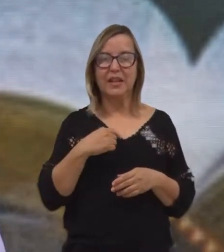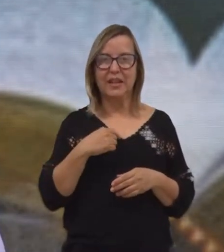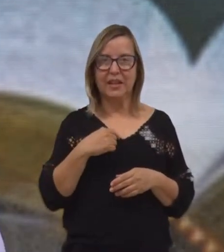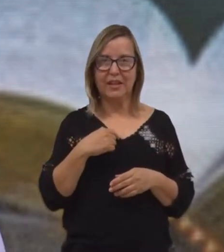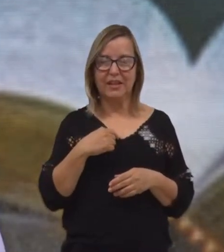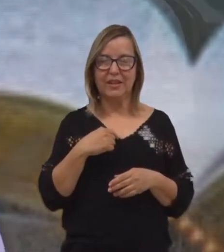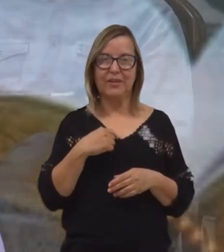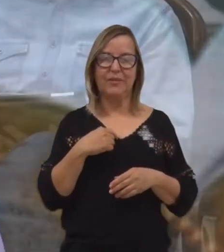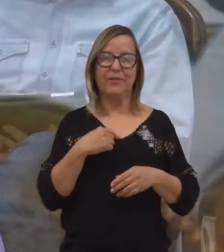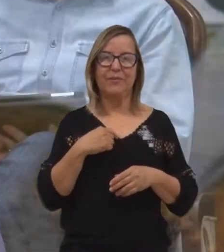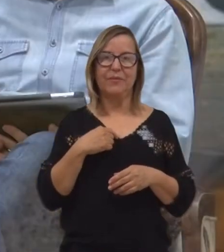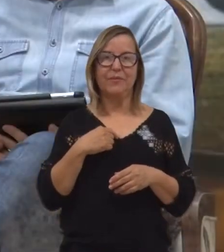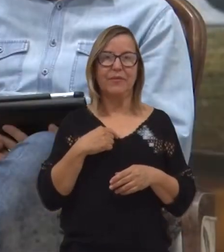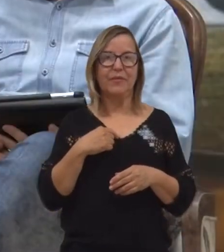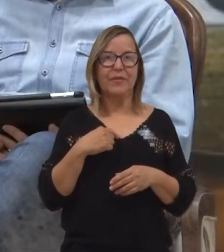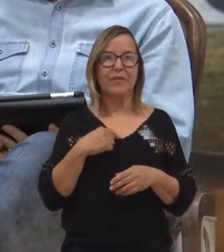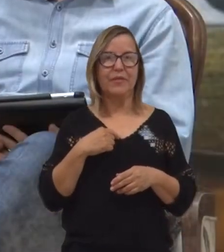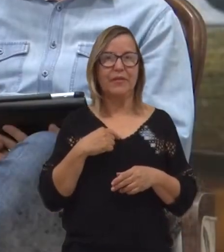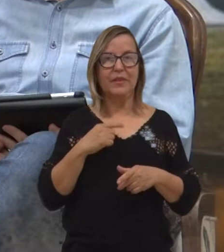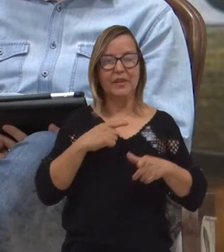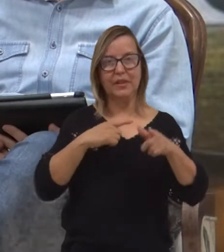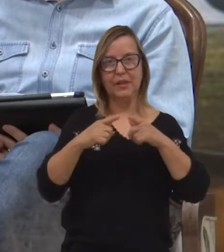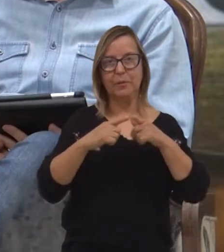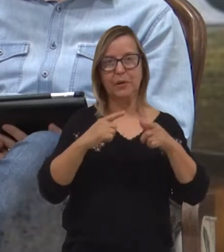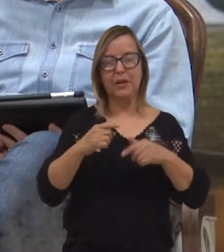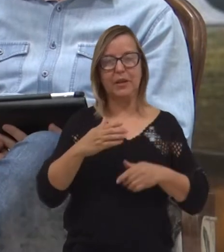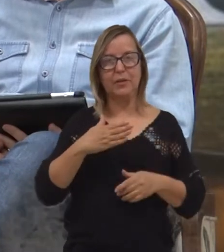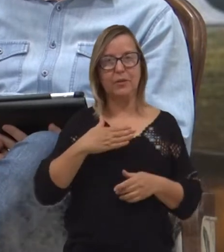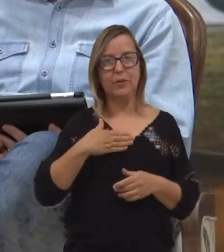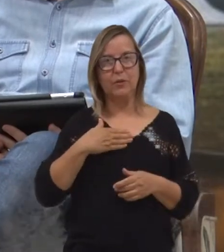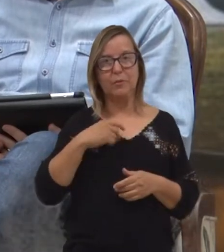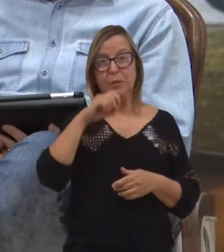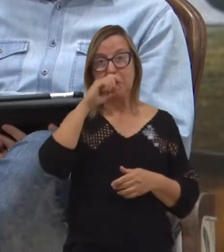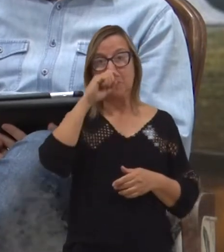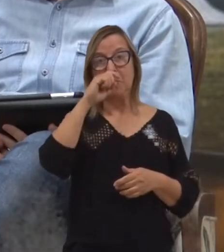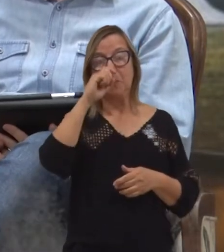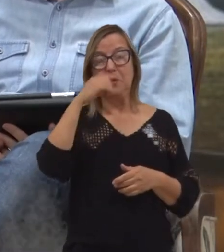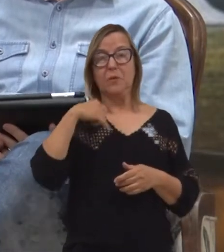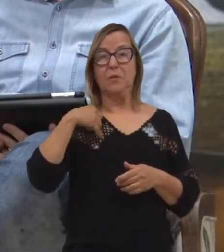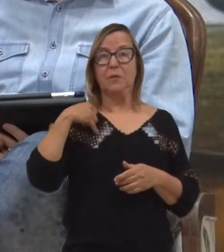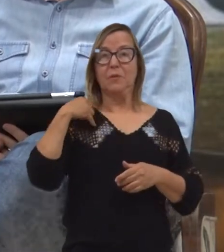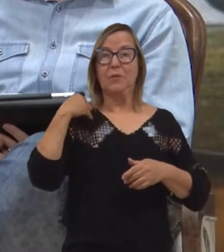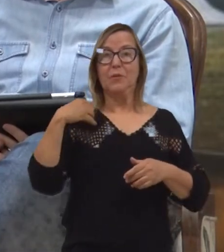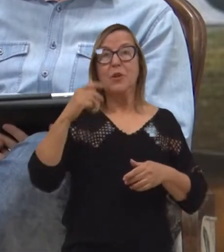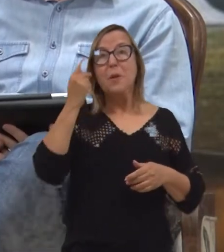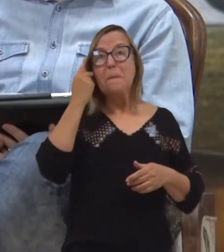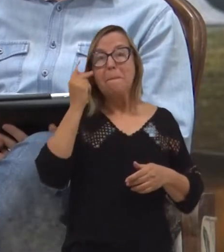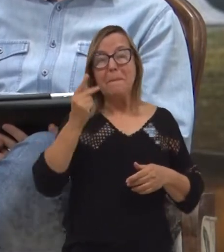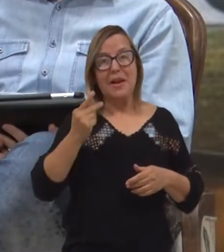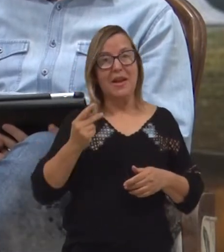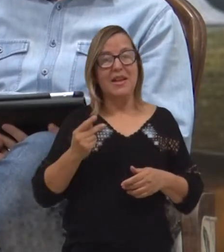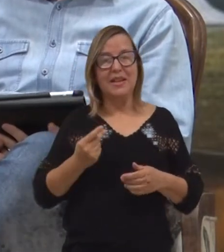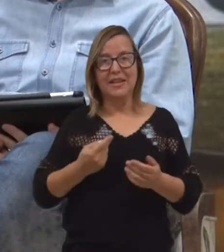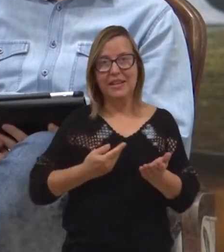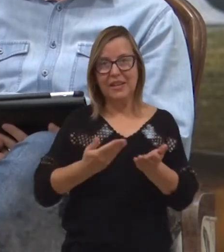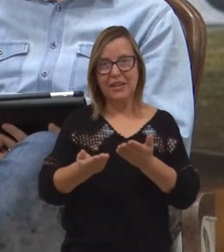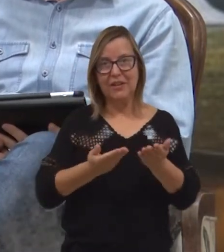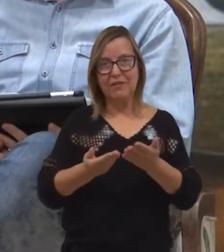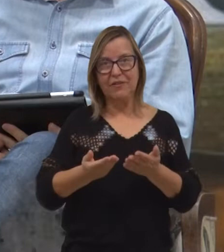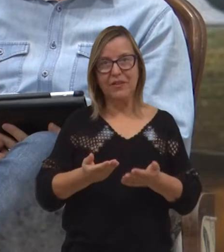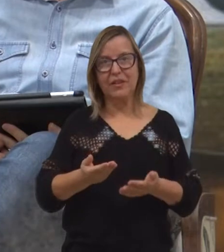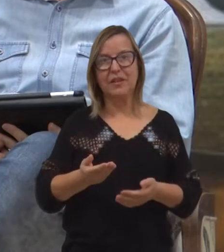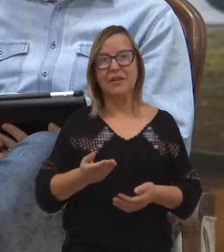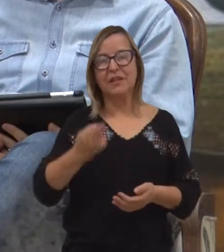trabalhado no meu orgulho, para que possa servir ao Senhor de coração realmente, o Senhor diz que há uma